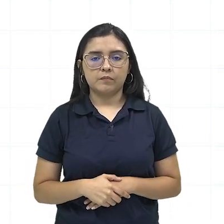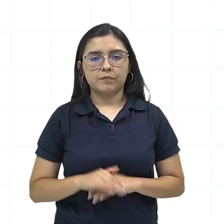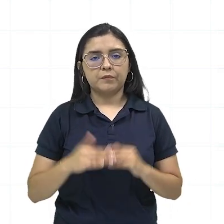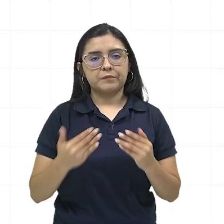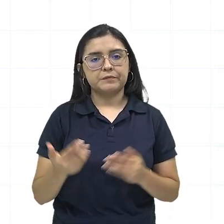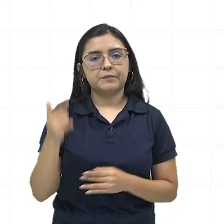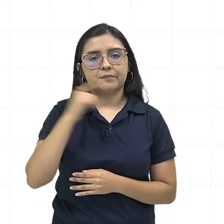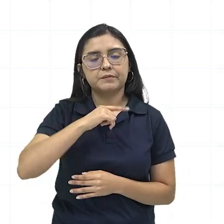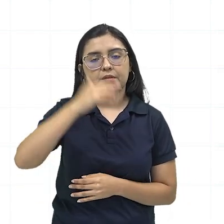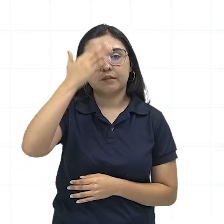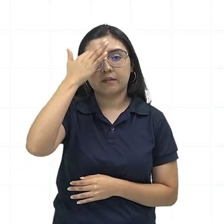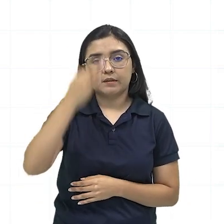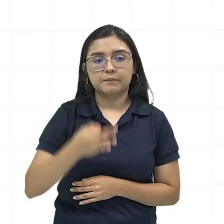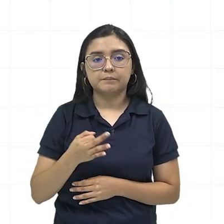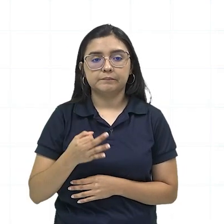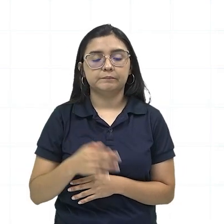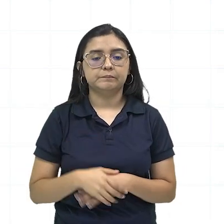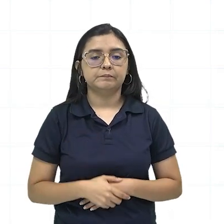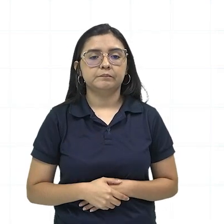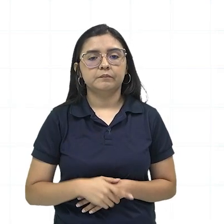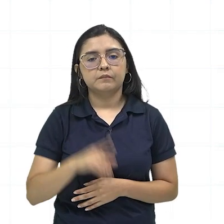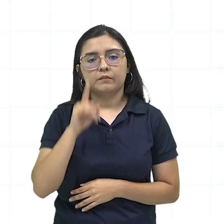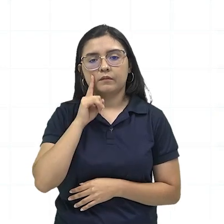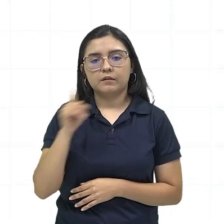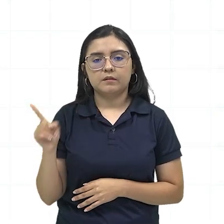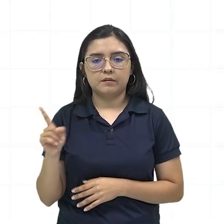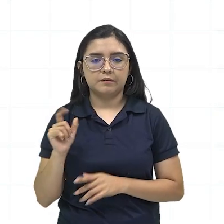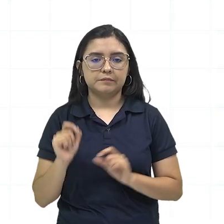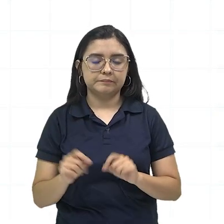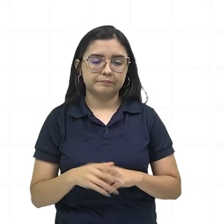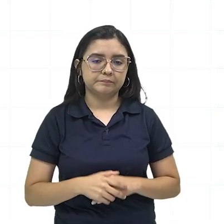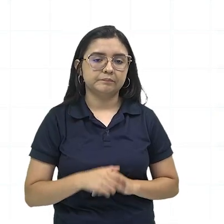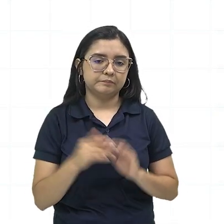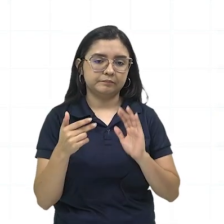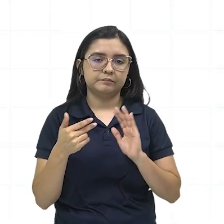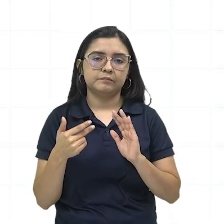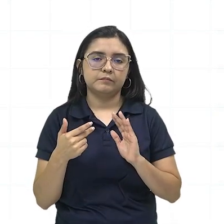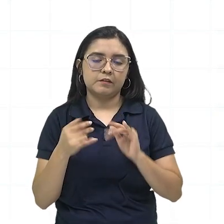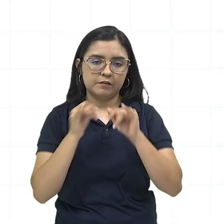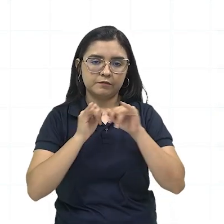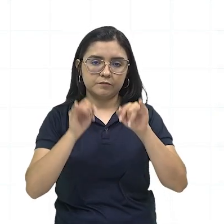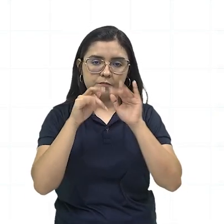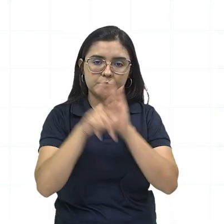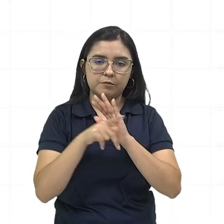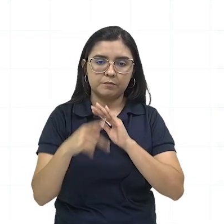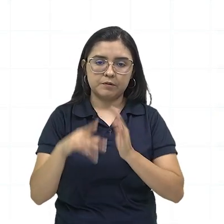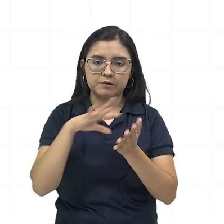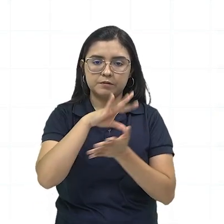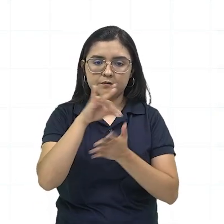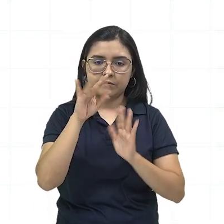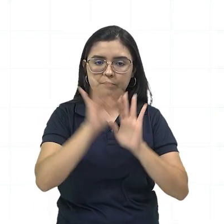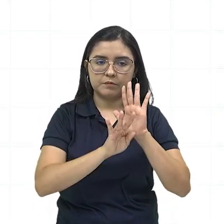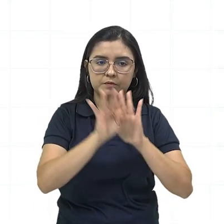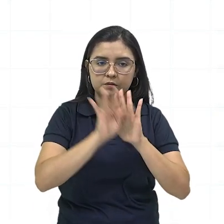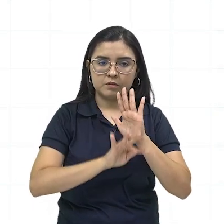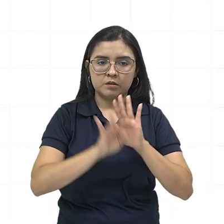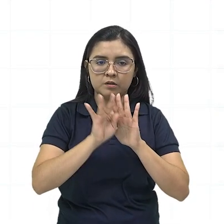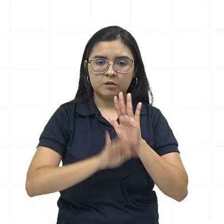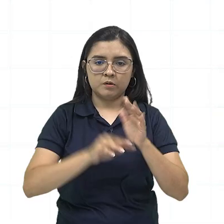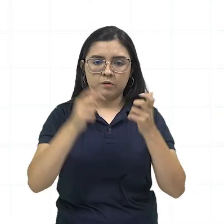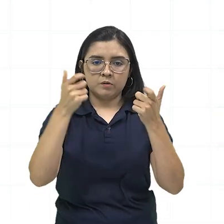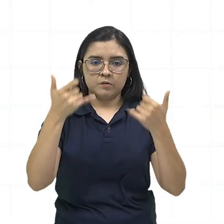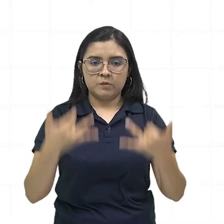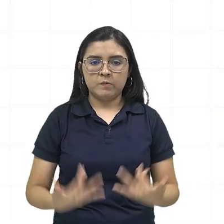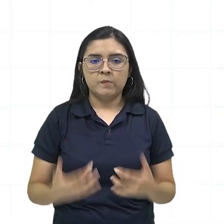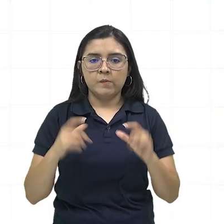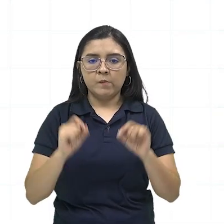consiga compreender. Aqui nós temos o nosso CMEAN News, representando as reportagens científicas com esse texto, que fala ali